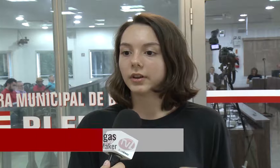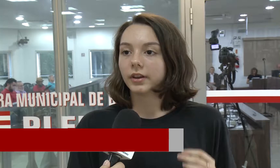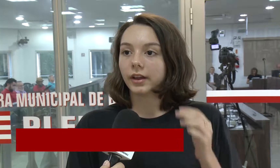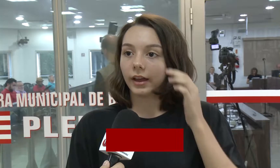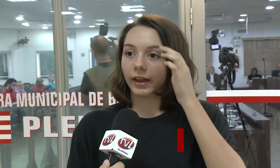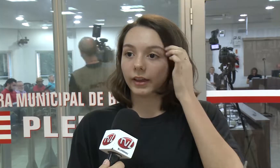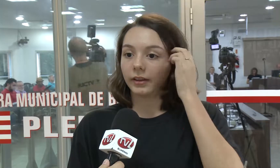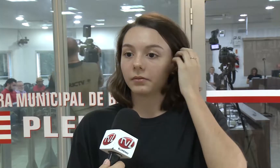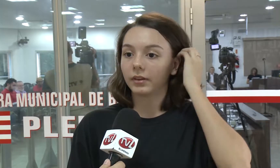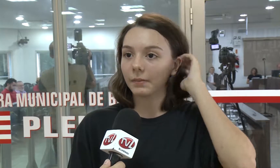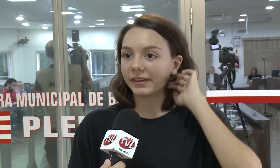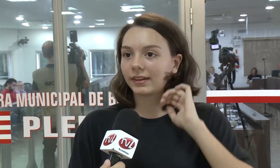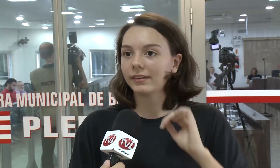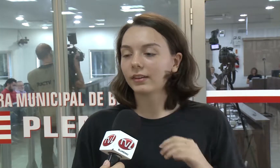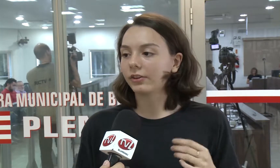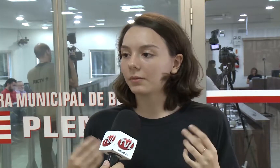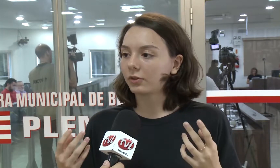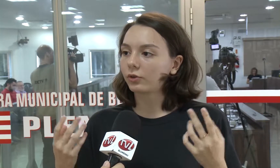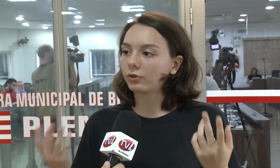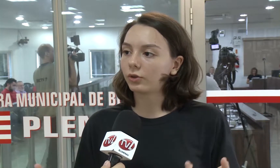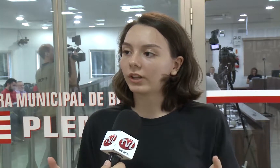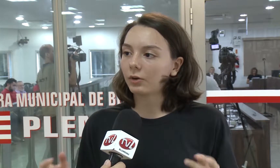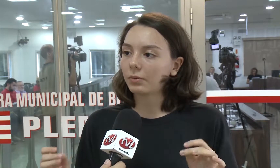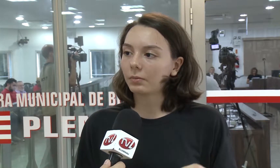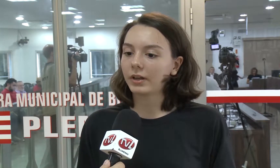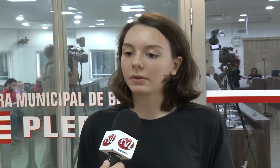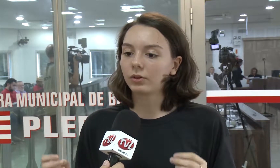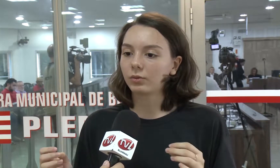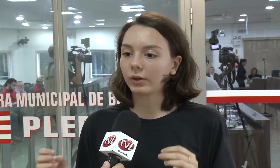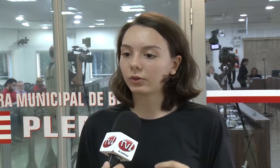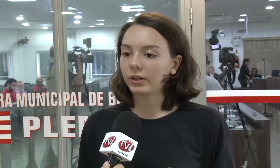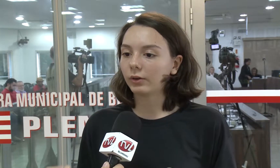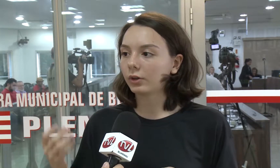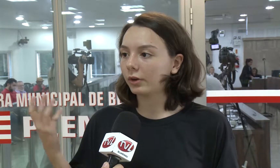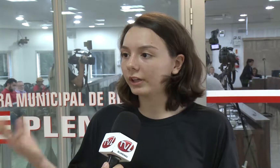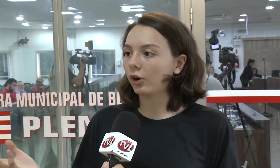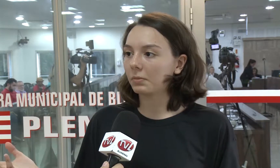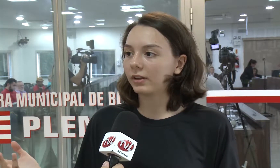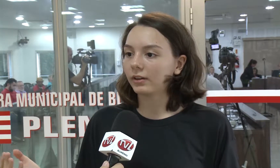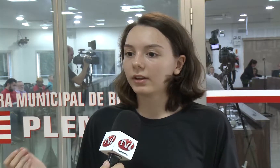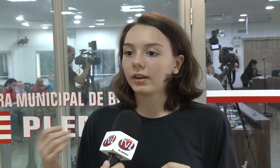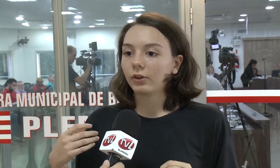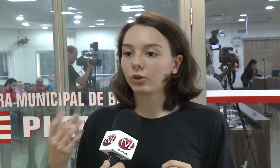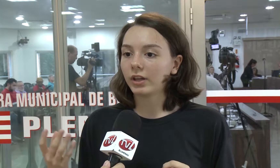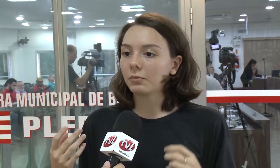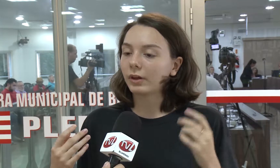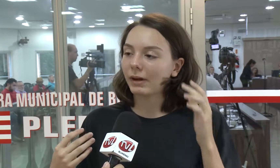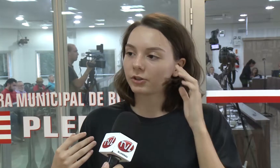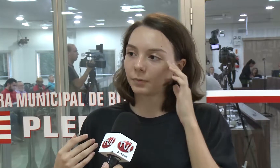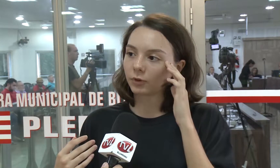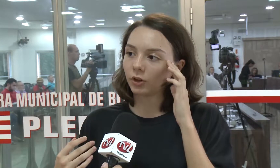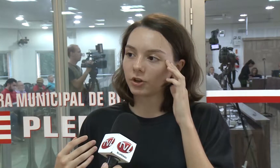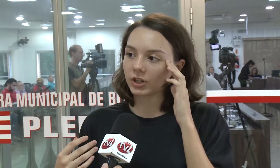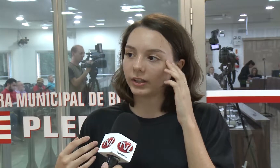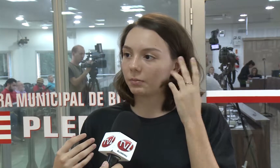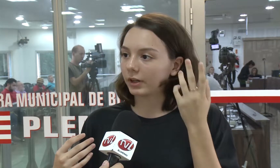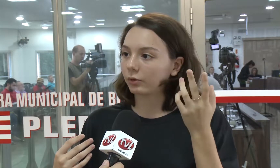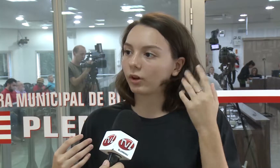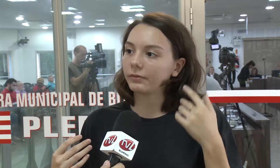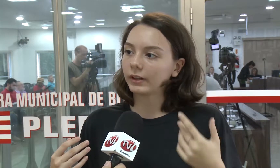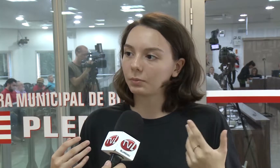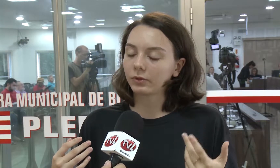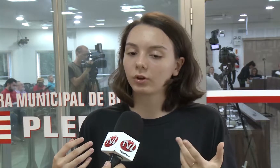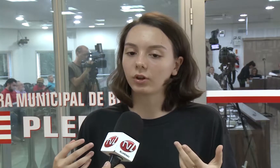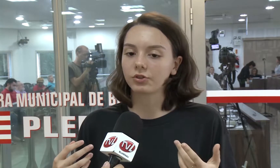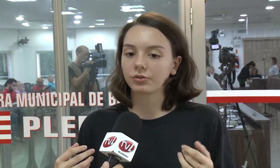robô. Na pesquisa, nós temos que solucionar um problema do astronauta quando em órbita. Escolhemos a parte psicológica dele, porque